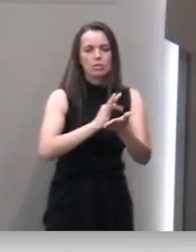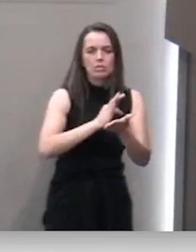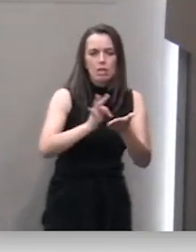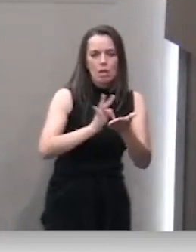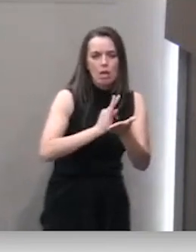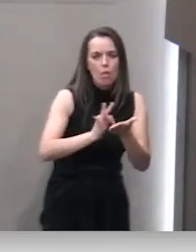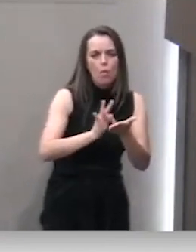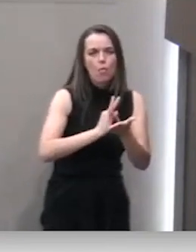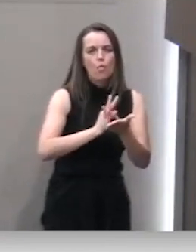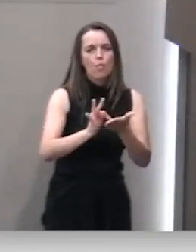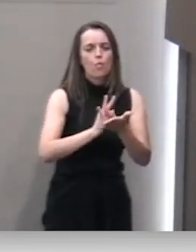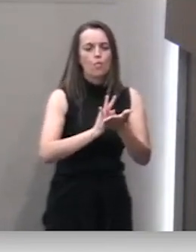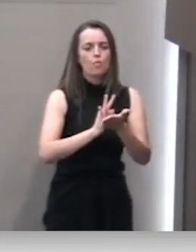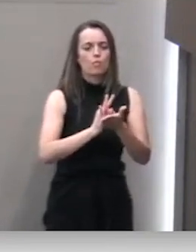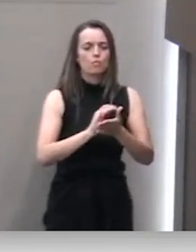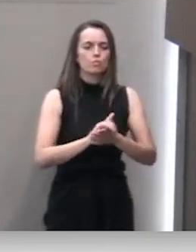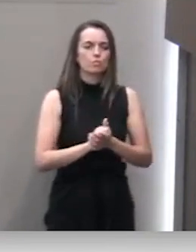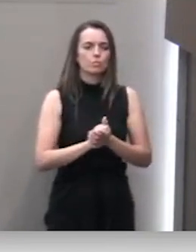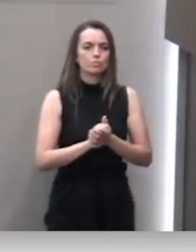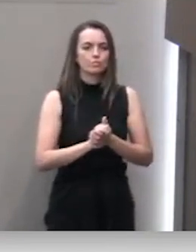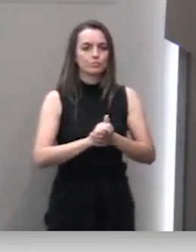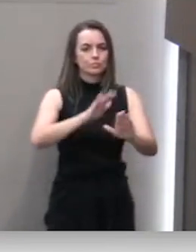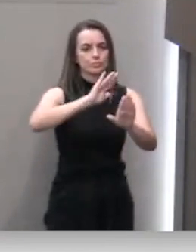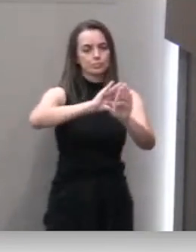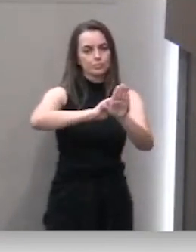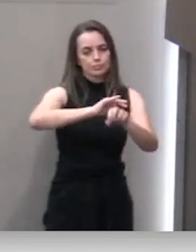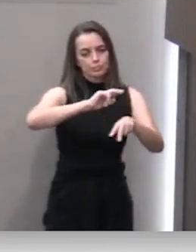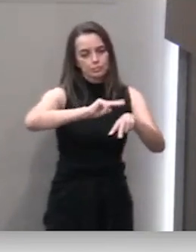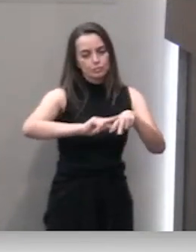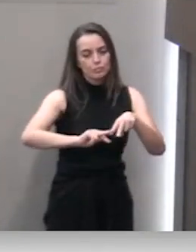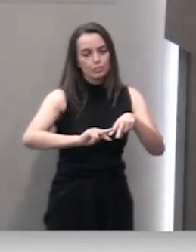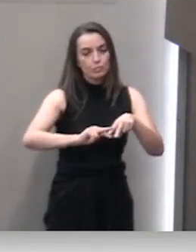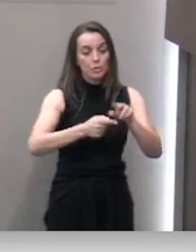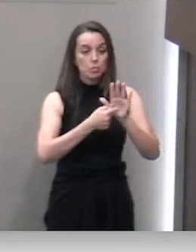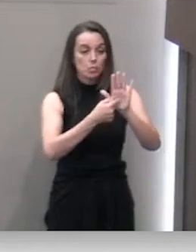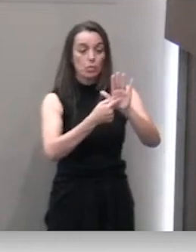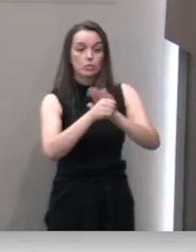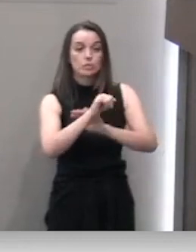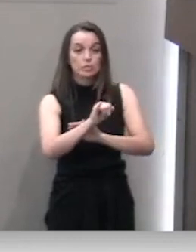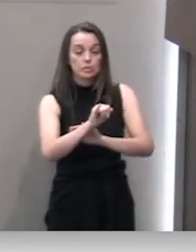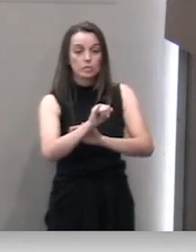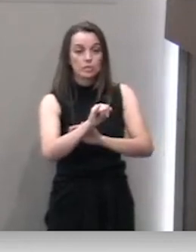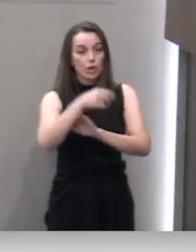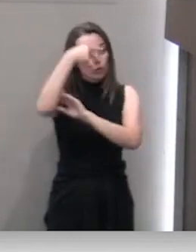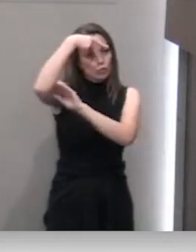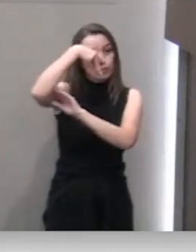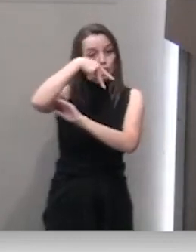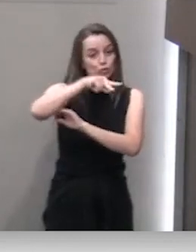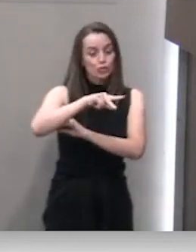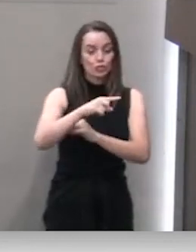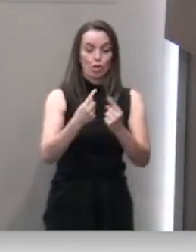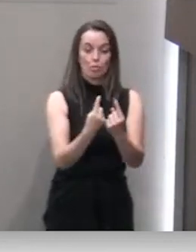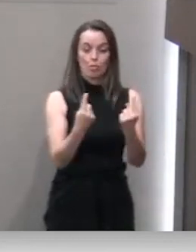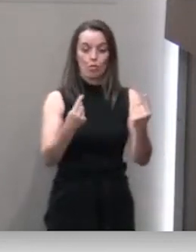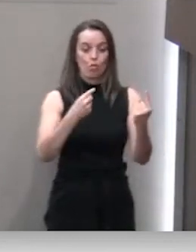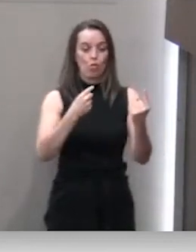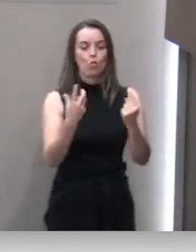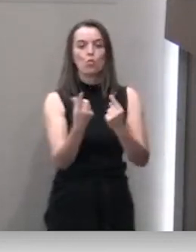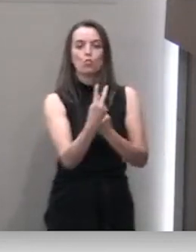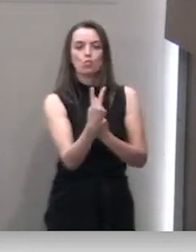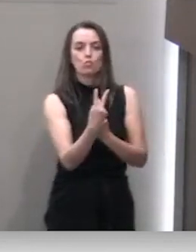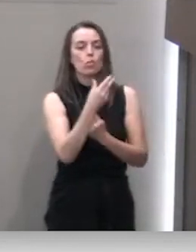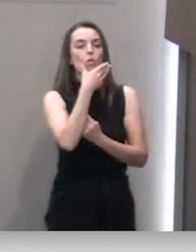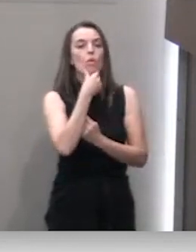a respeito do gênero. Ou seja, ele mostrou que se criasse um dos gêmeos como menina, ele seria menina. Depois eu